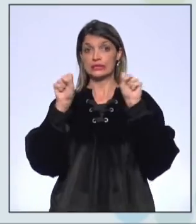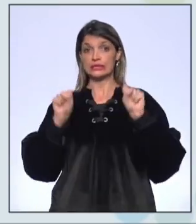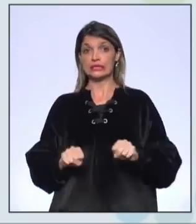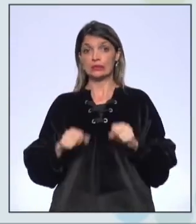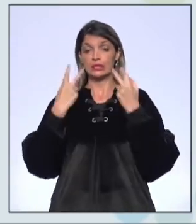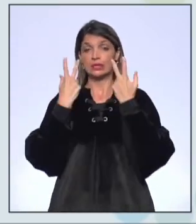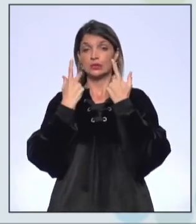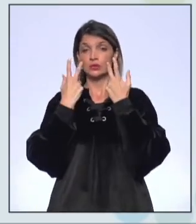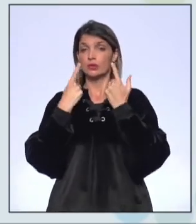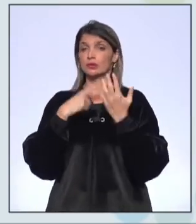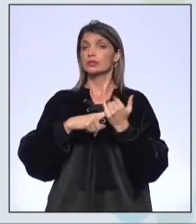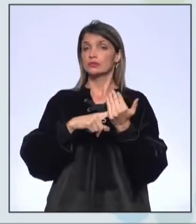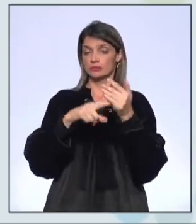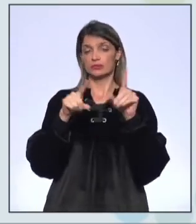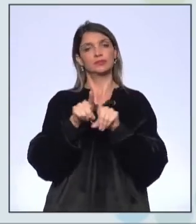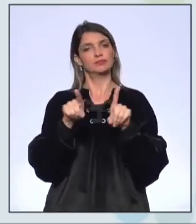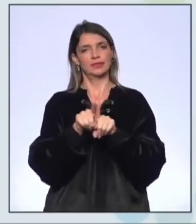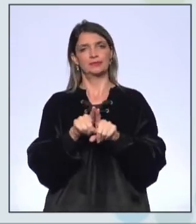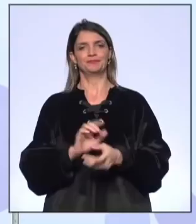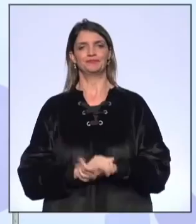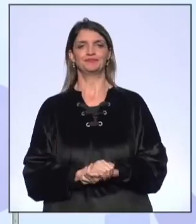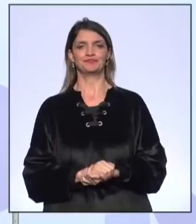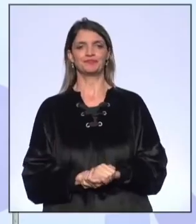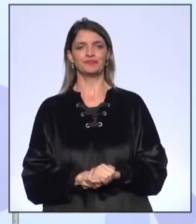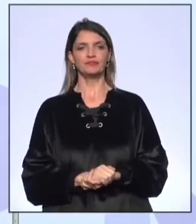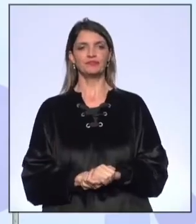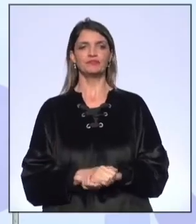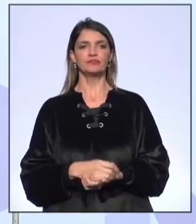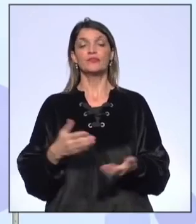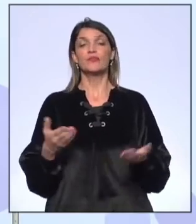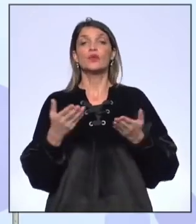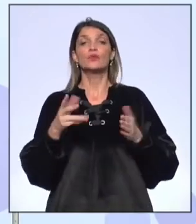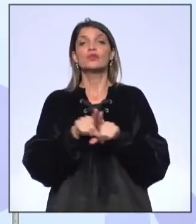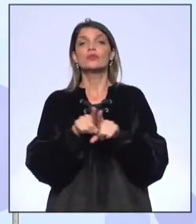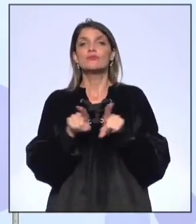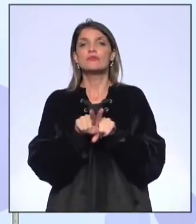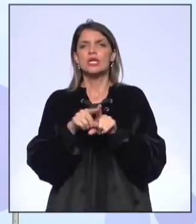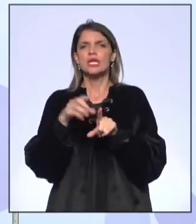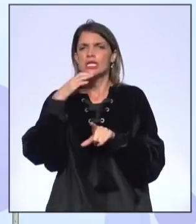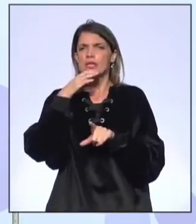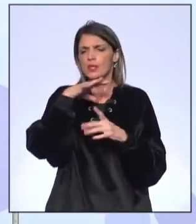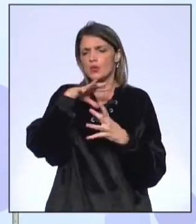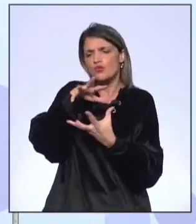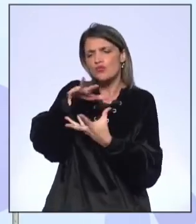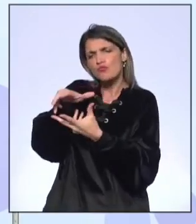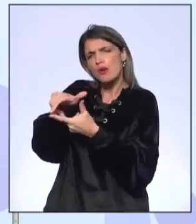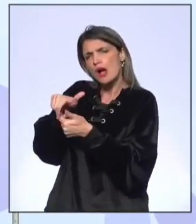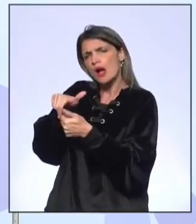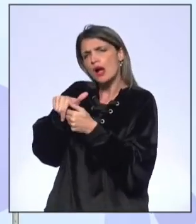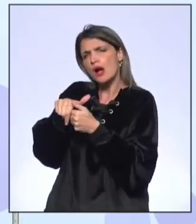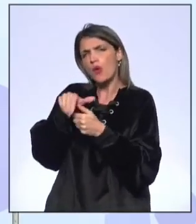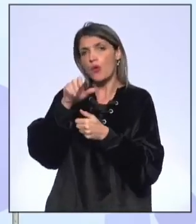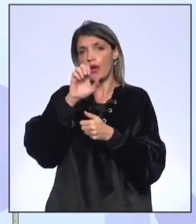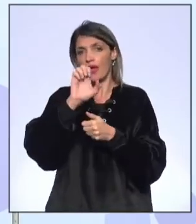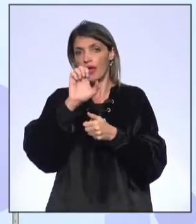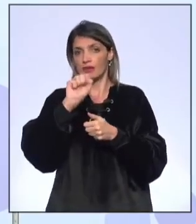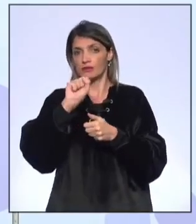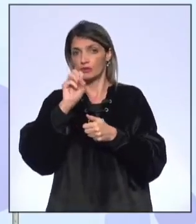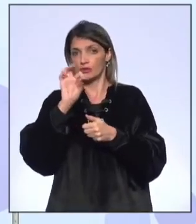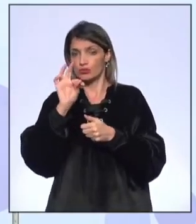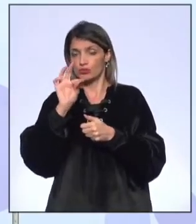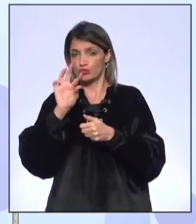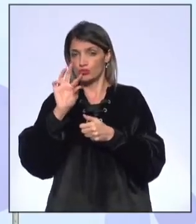e tecnológicos, tá? Vamos falar também um pouquinho hoje sobre o aquecimento global, aí, o efeito estufa. Vamos usar